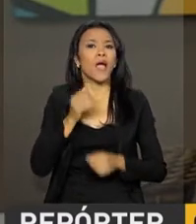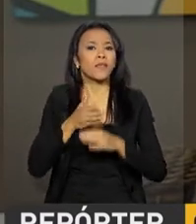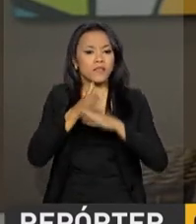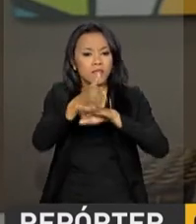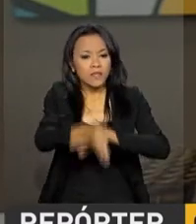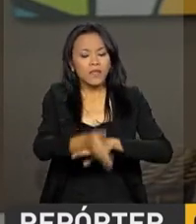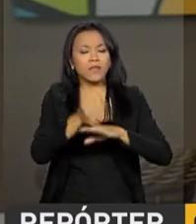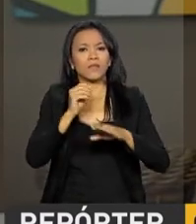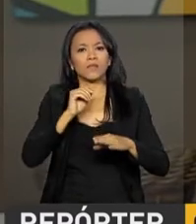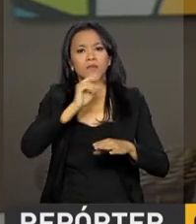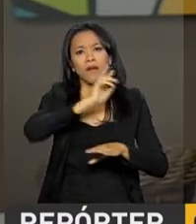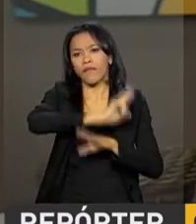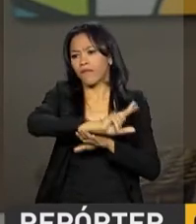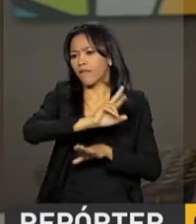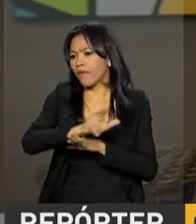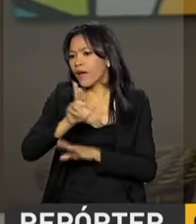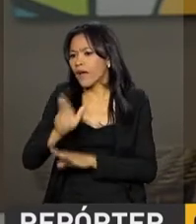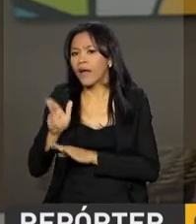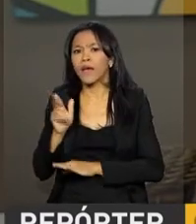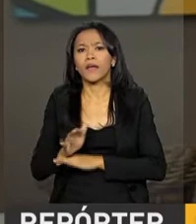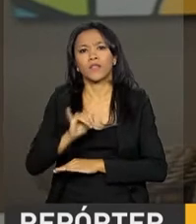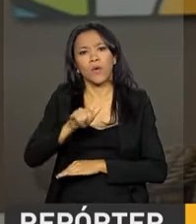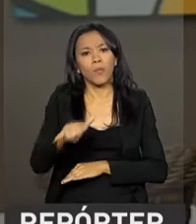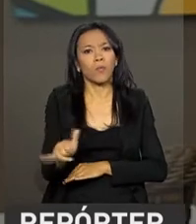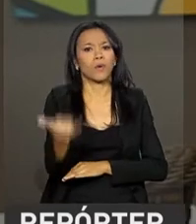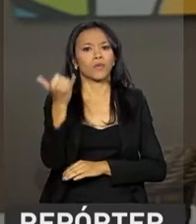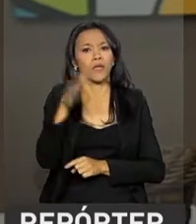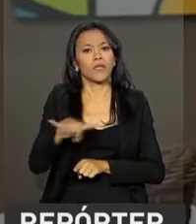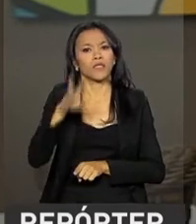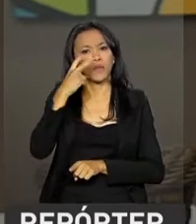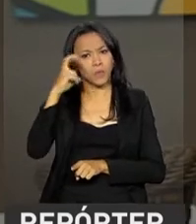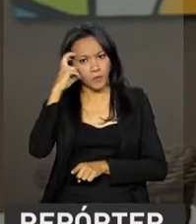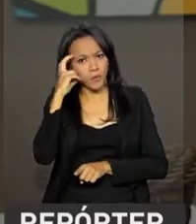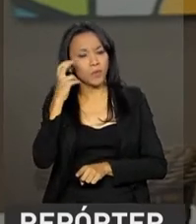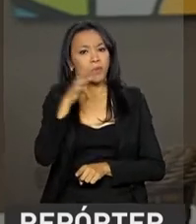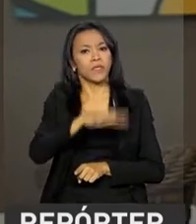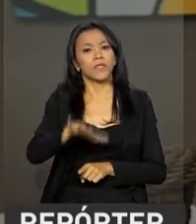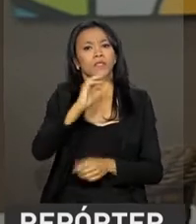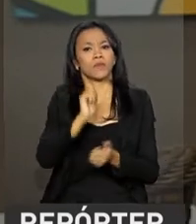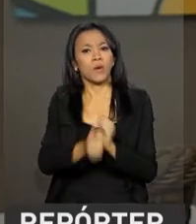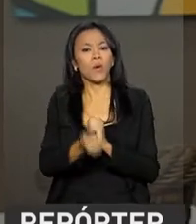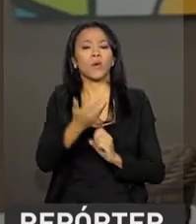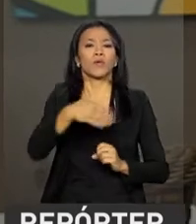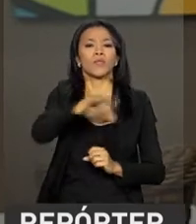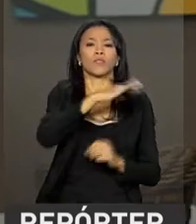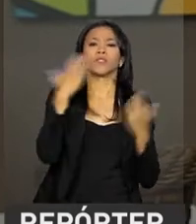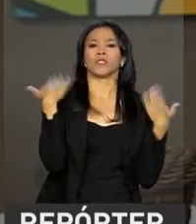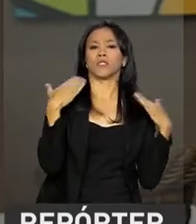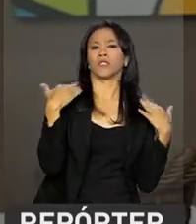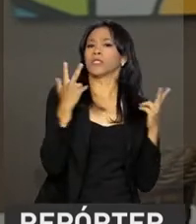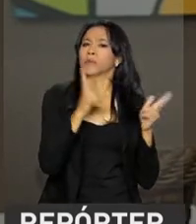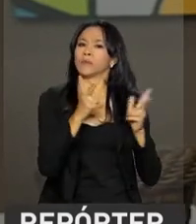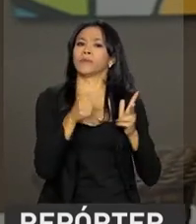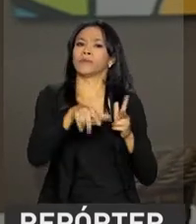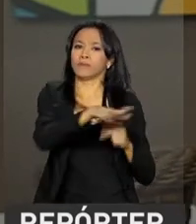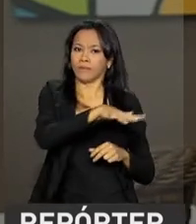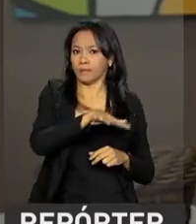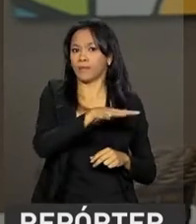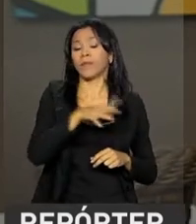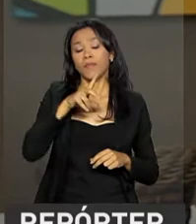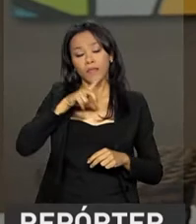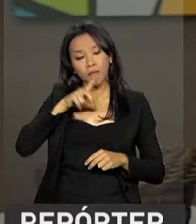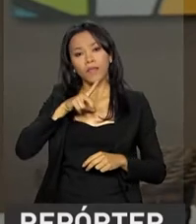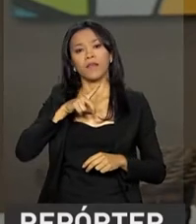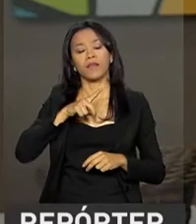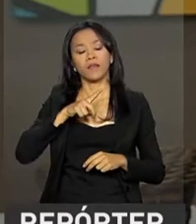a várias oportunidades na área de cultura, esporte, lazer, né? Eles vão poder